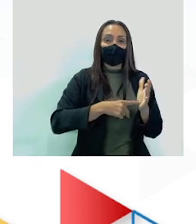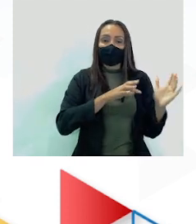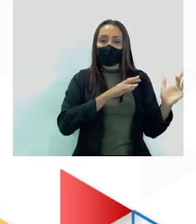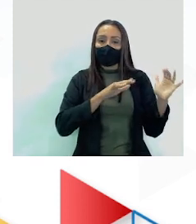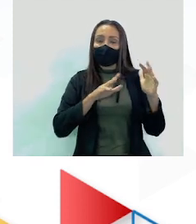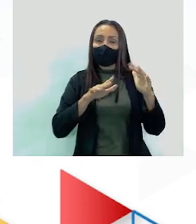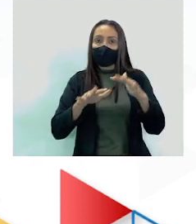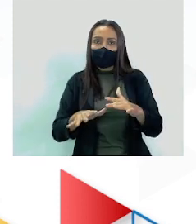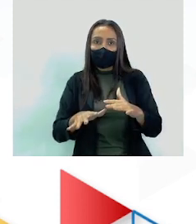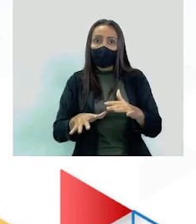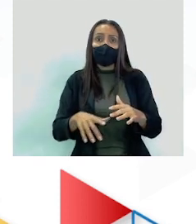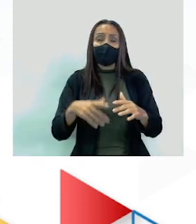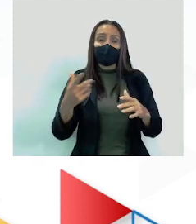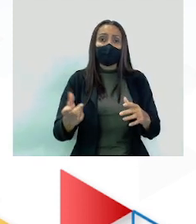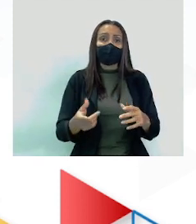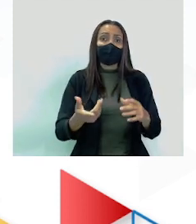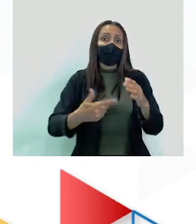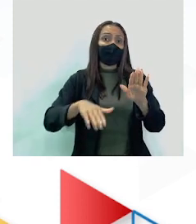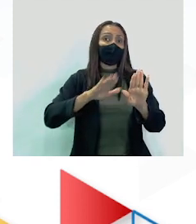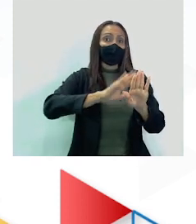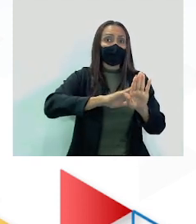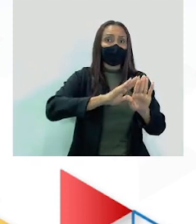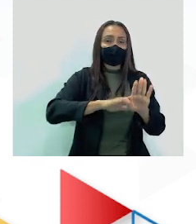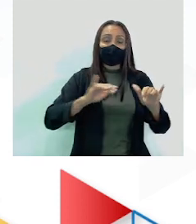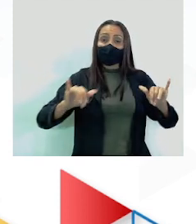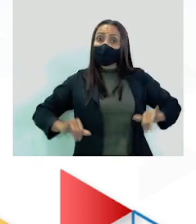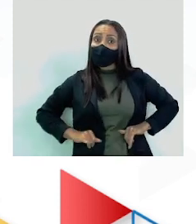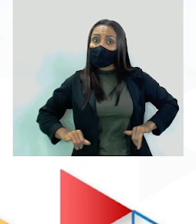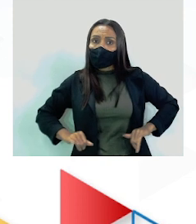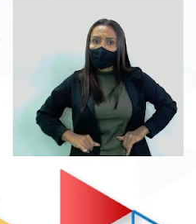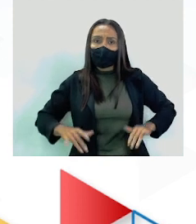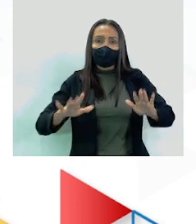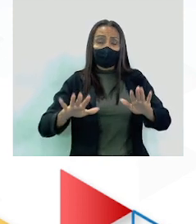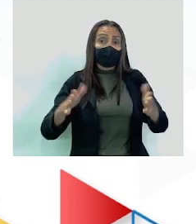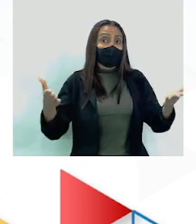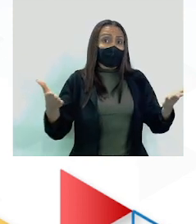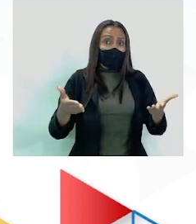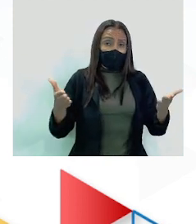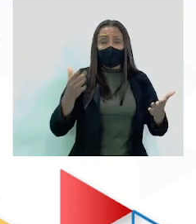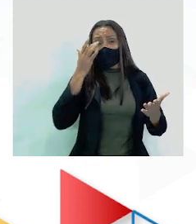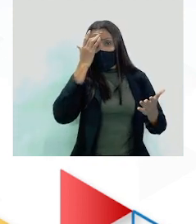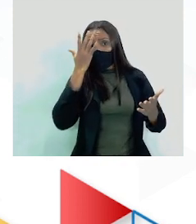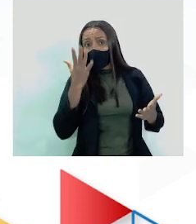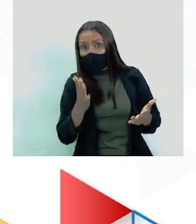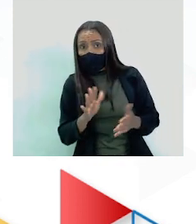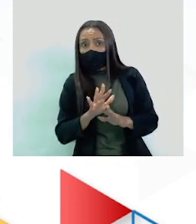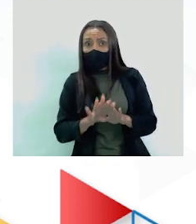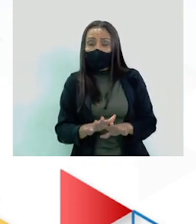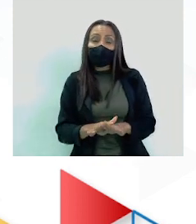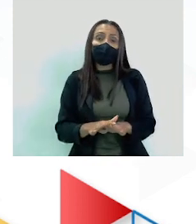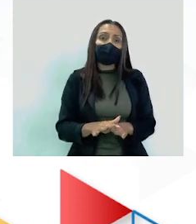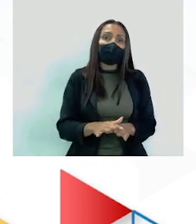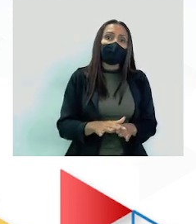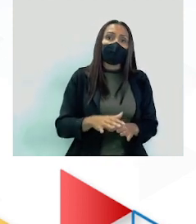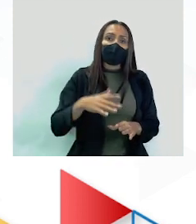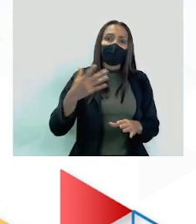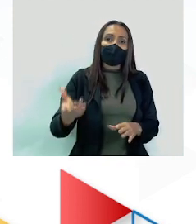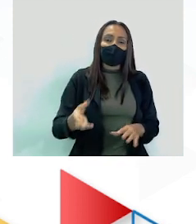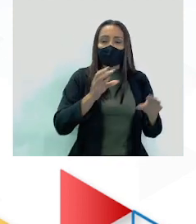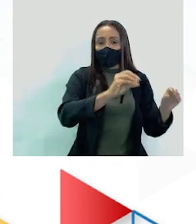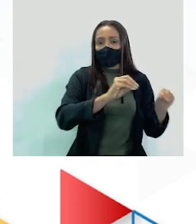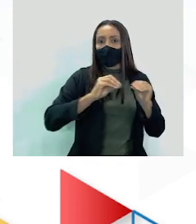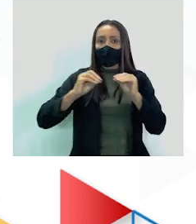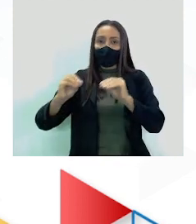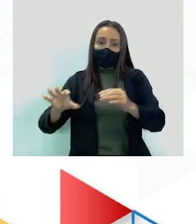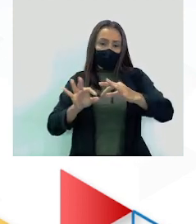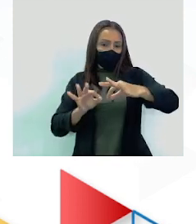e carregava uma conotação de sofrimento e resistência física. Então, imagina, agora a gente tem uma facilidade, né, se tiver que fazer um deslocamento numa